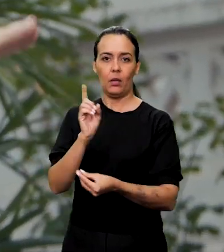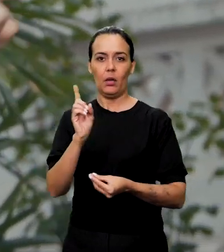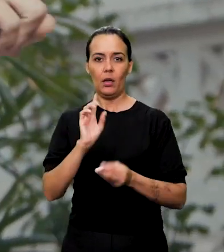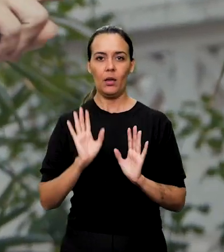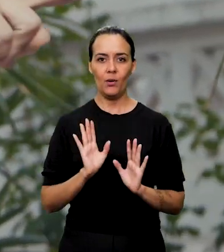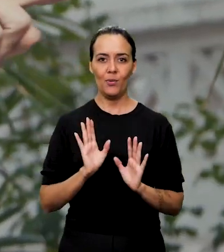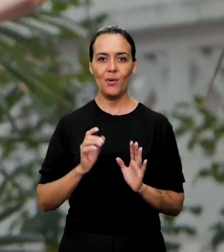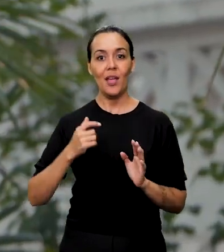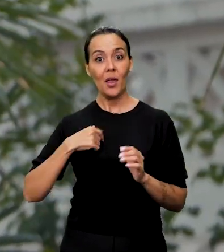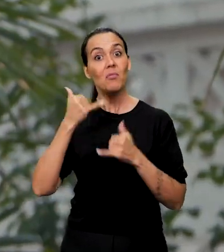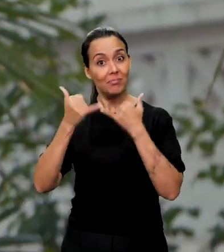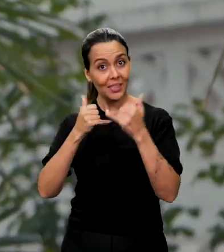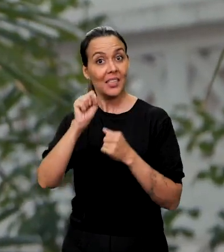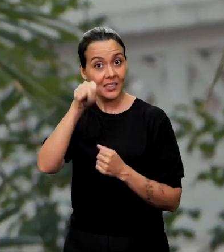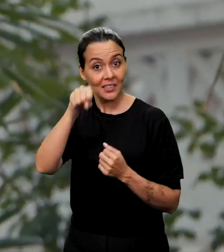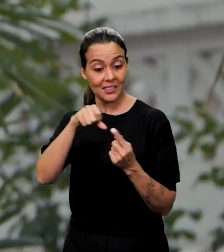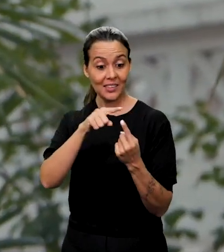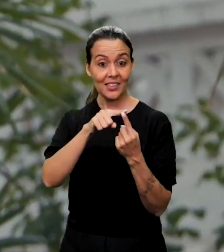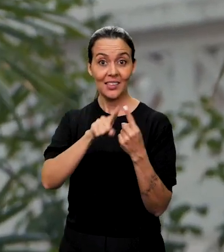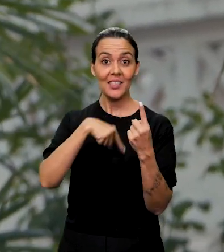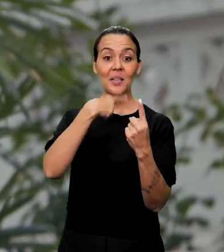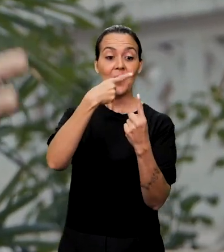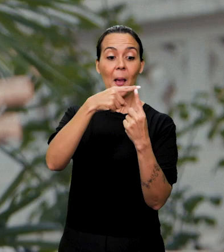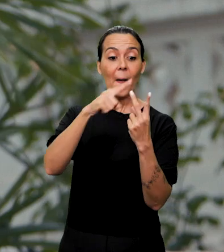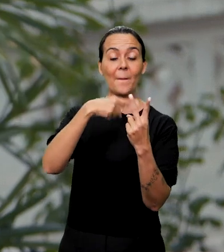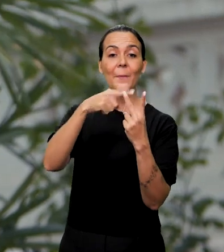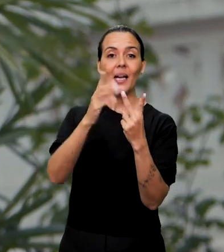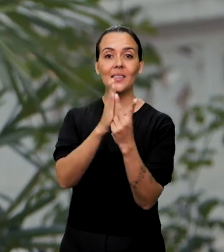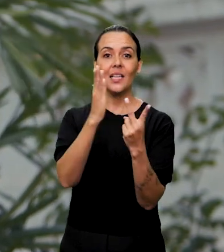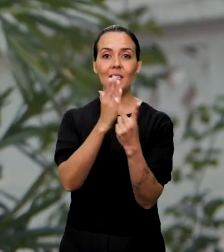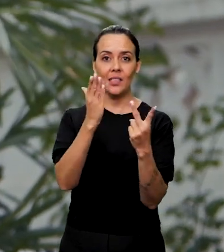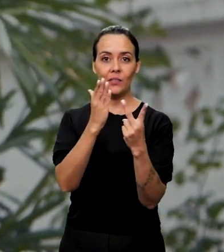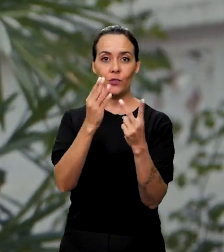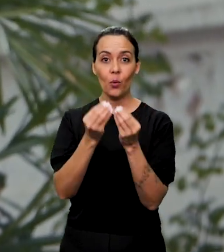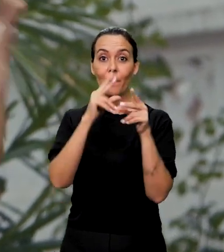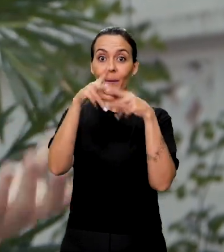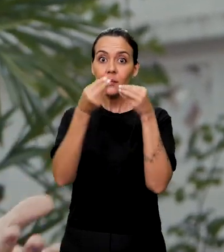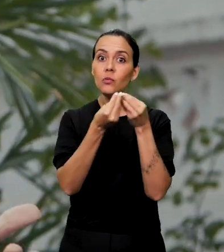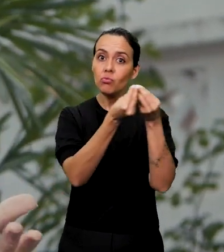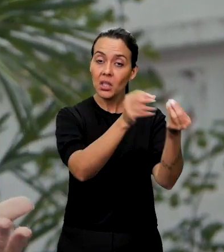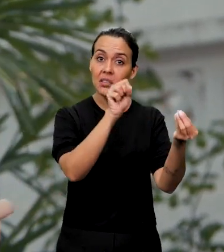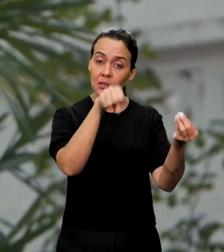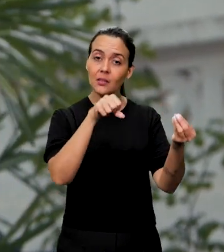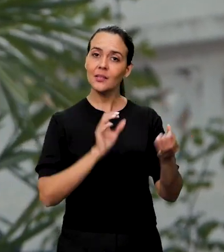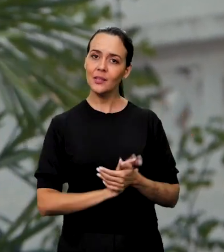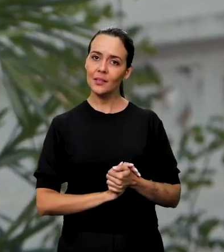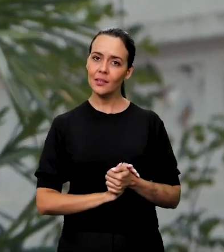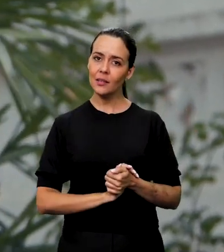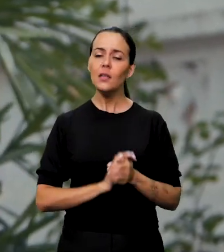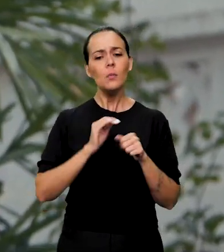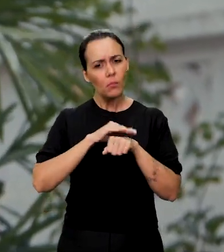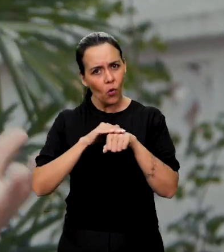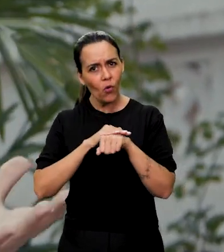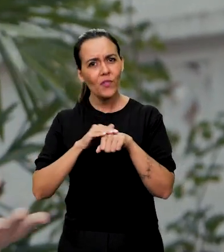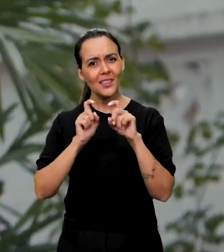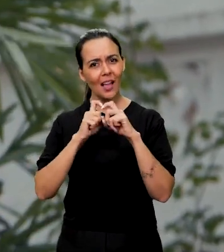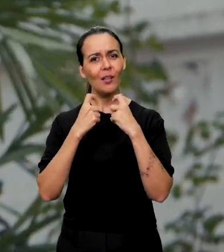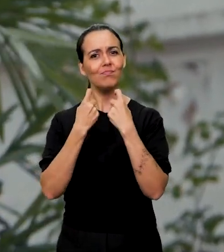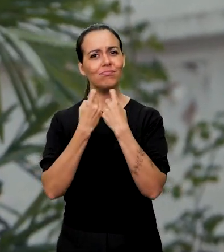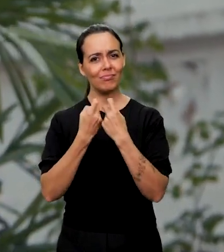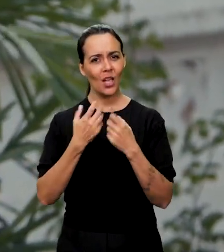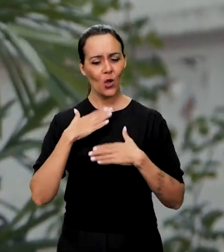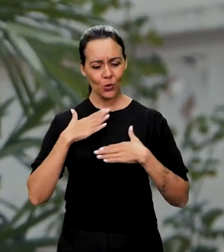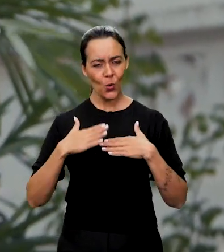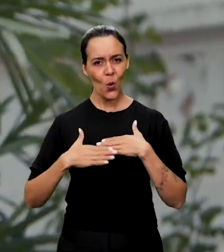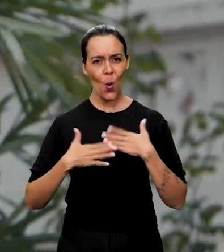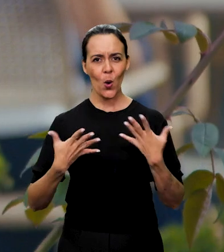2 livros da Miriam Goldenberg, Arte de Gozar, ou seja, para minha mãe e para minha sogra. Ou seja, vamos falar mais sobre isso? Vamos, na verdade, se libertar desse